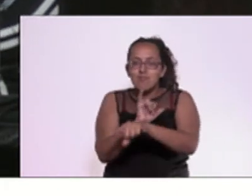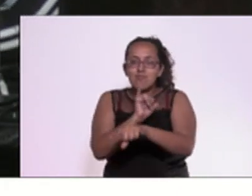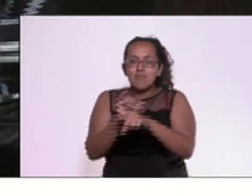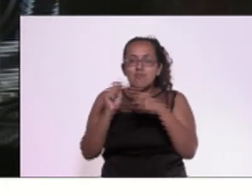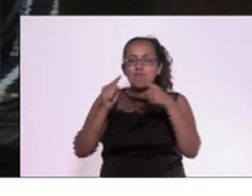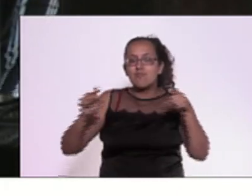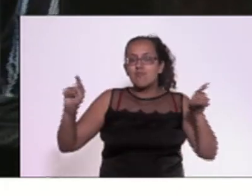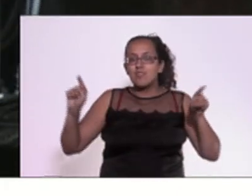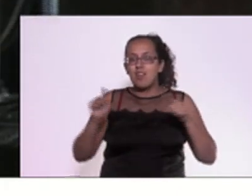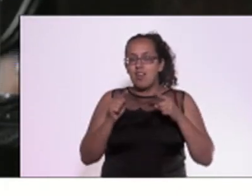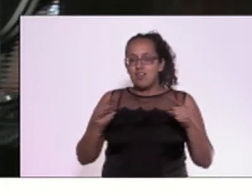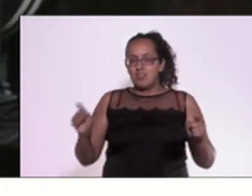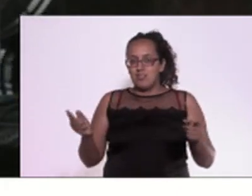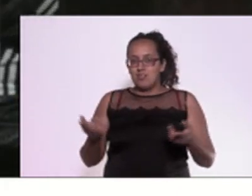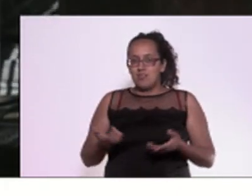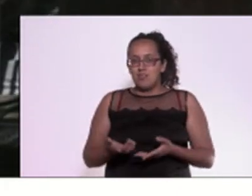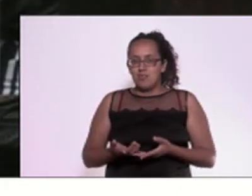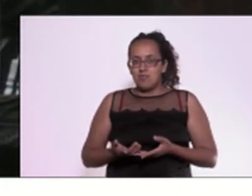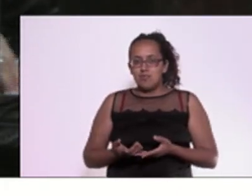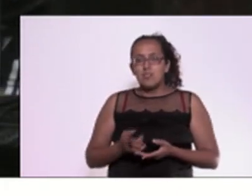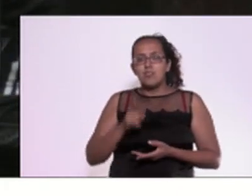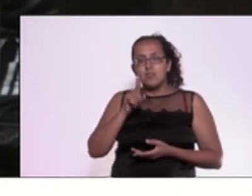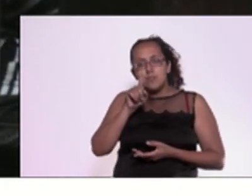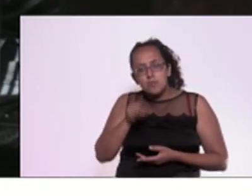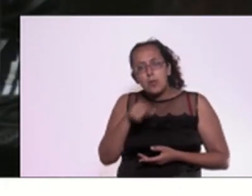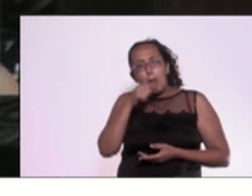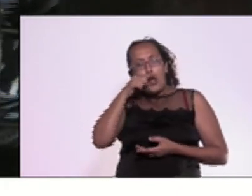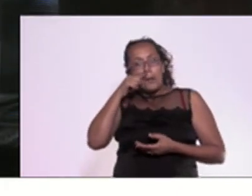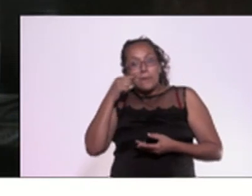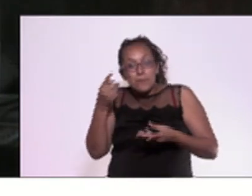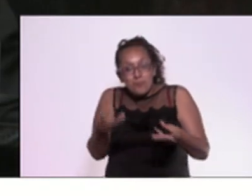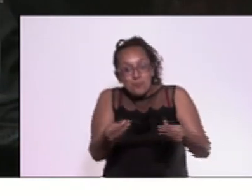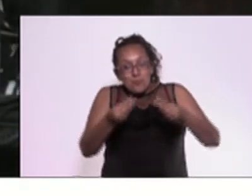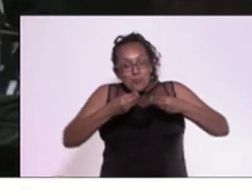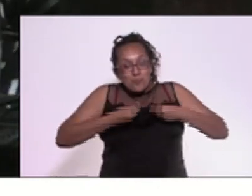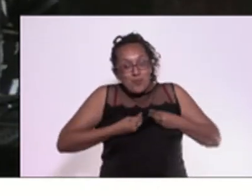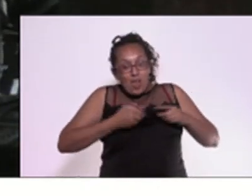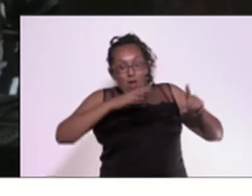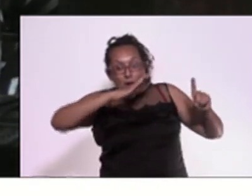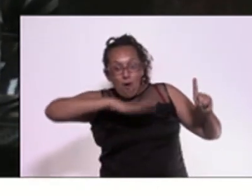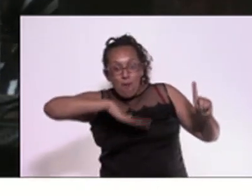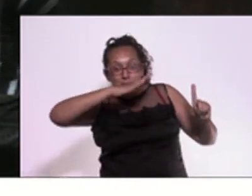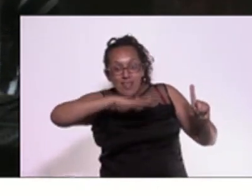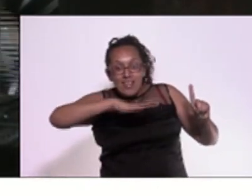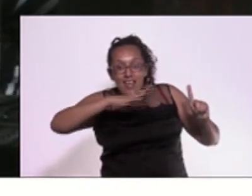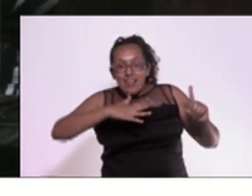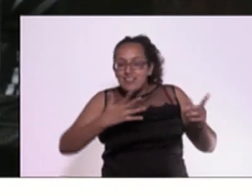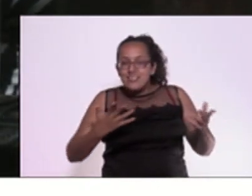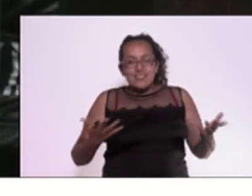você está em outra parada, fica na tua aí. Aí eu escrevi.